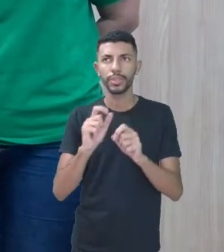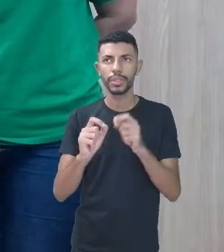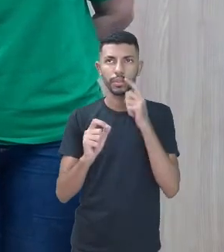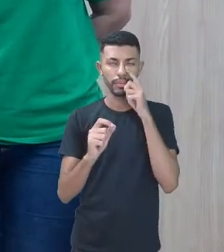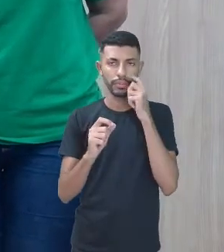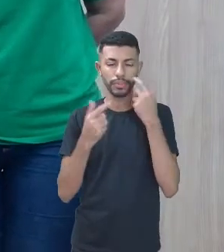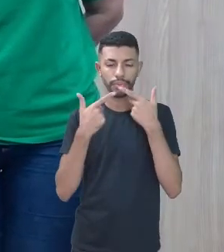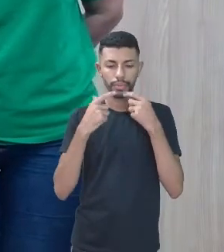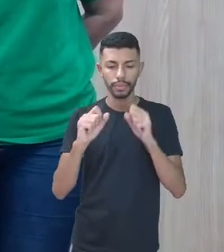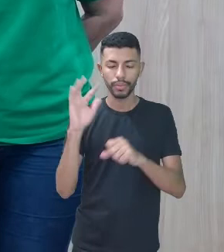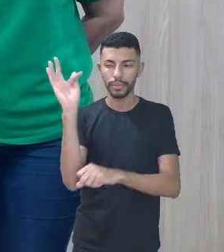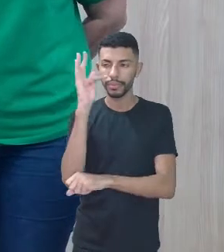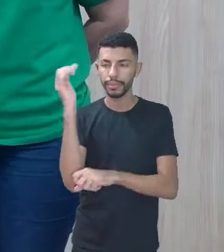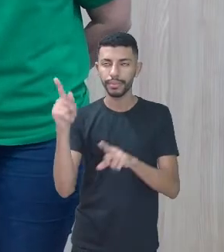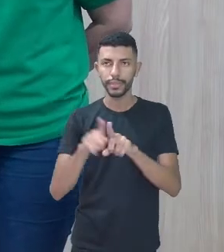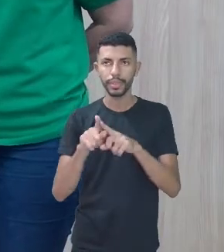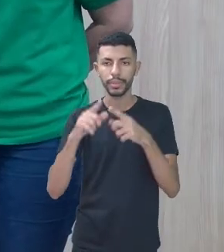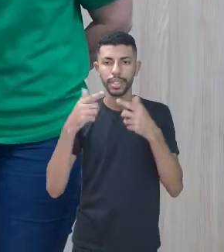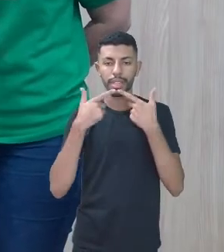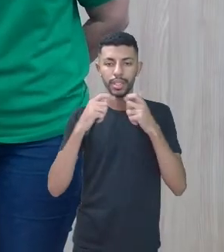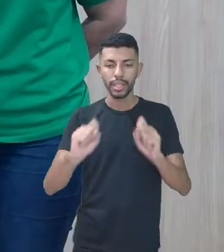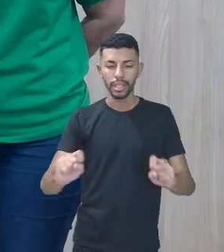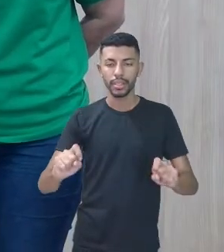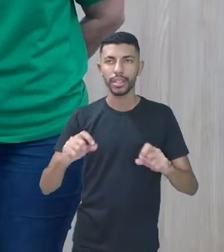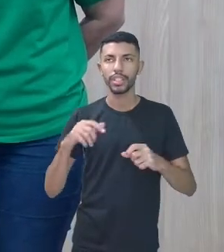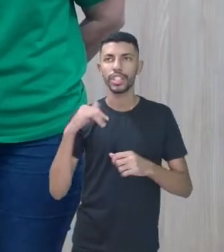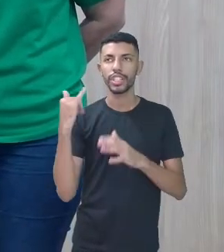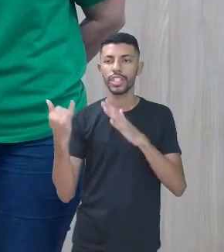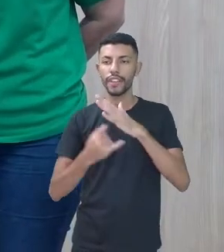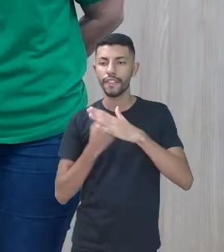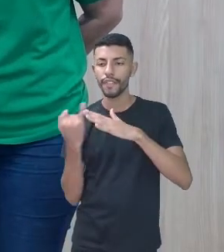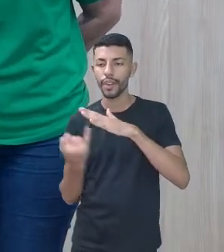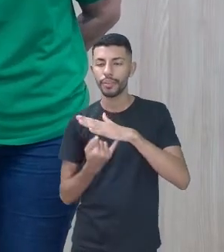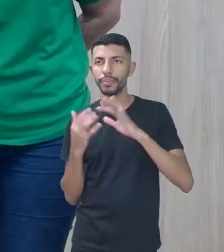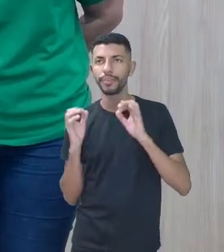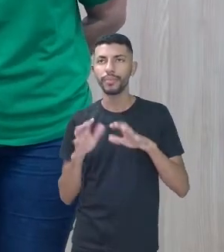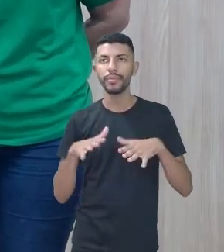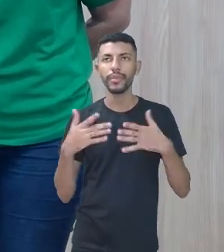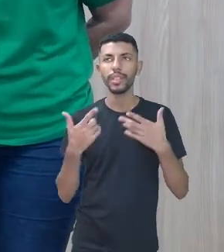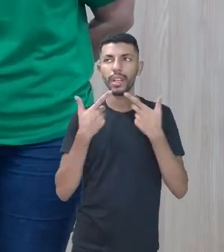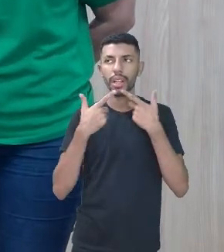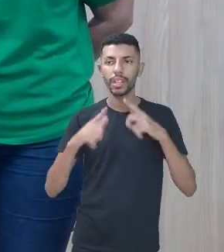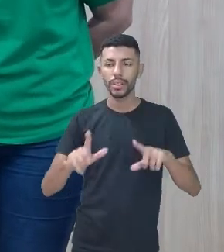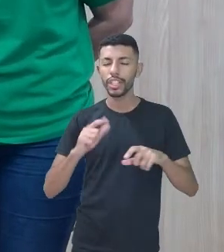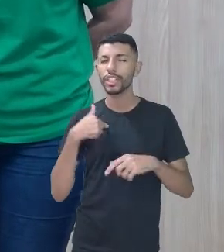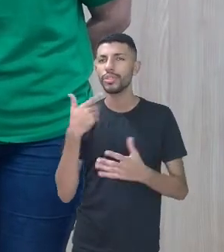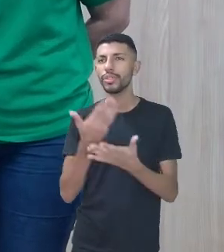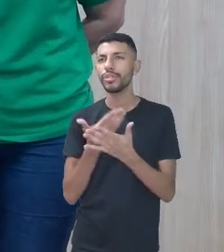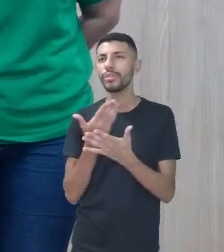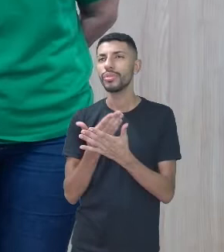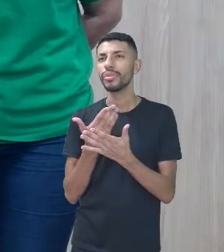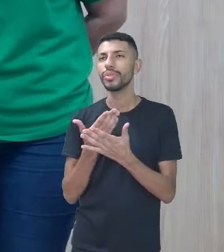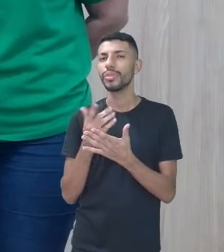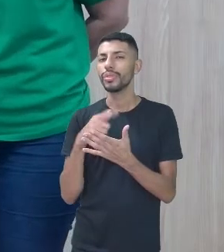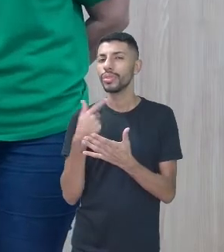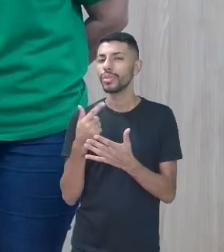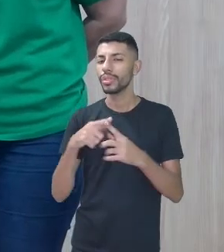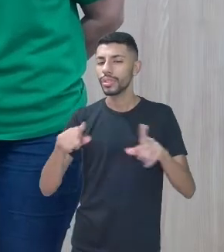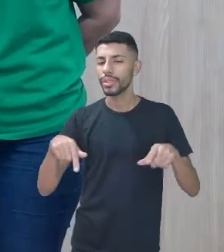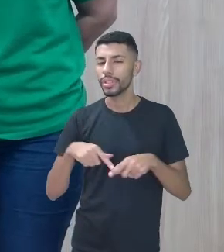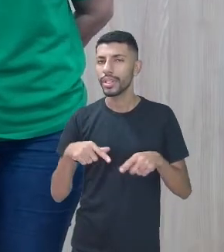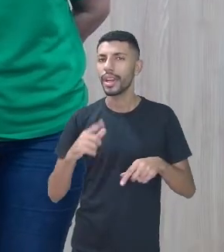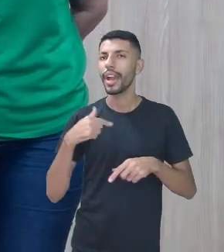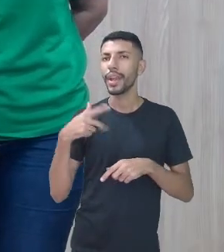linguagem formal e a linguagem informal. Aquela linguagem que eu escuto todo dia de vocês em sala de aula,